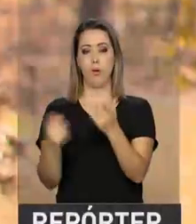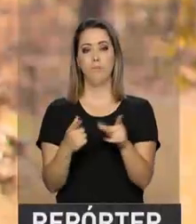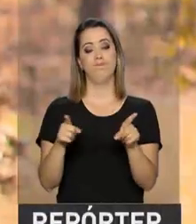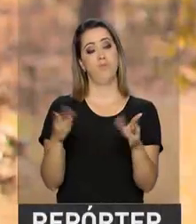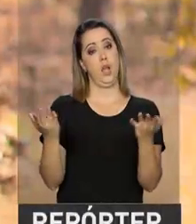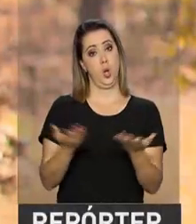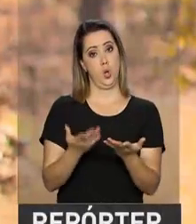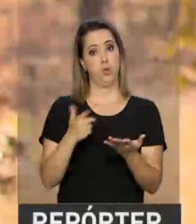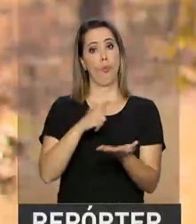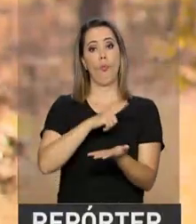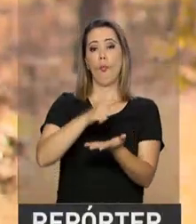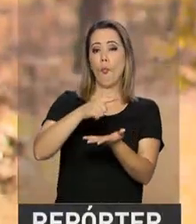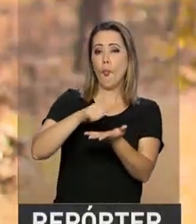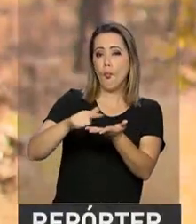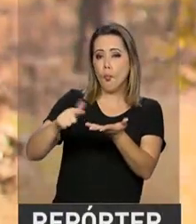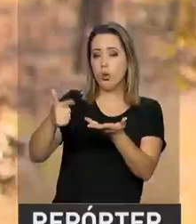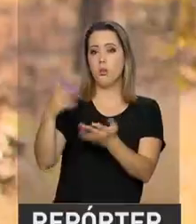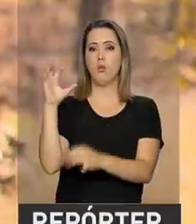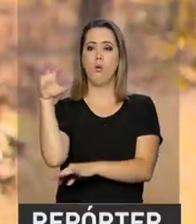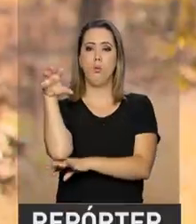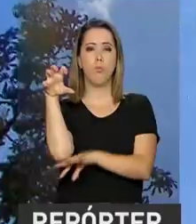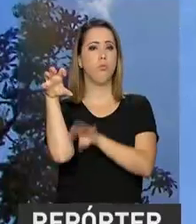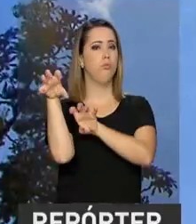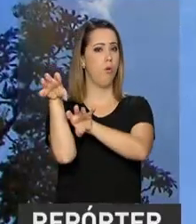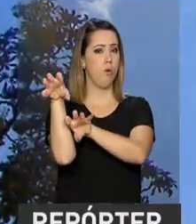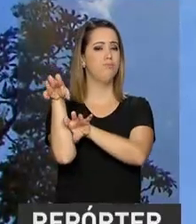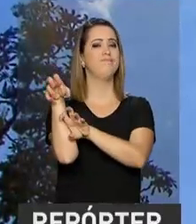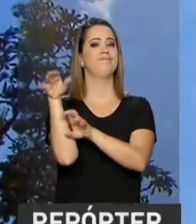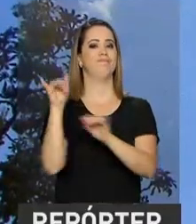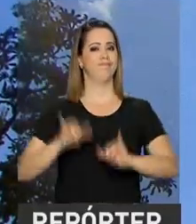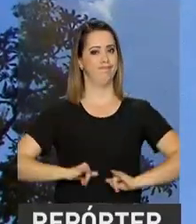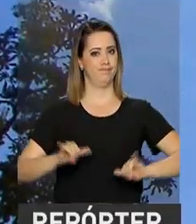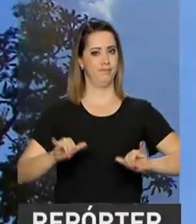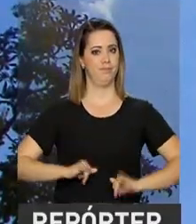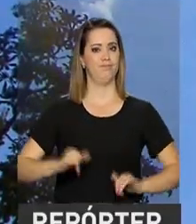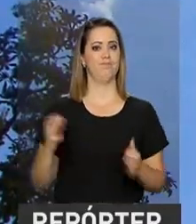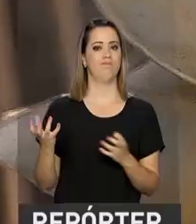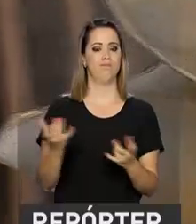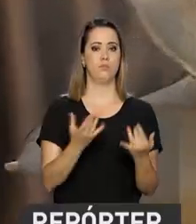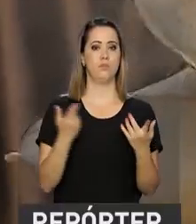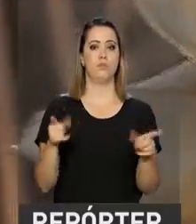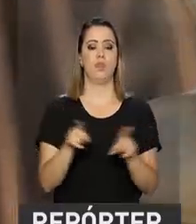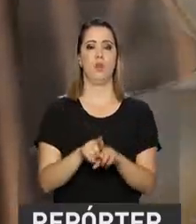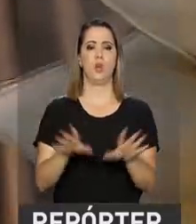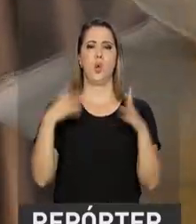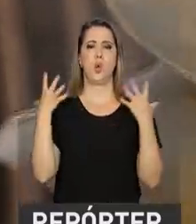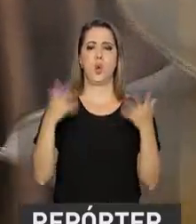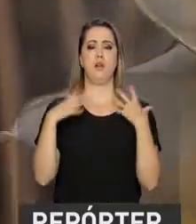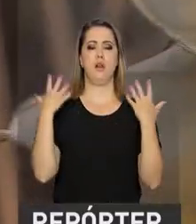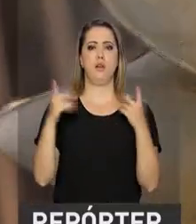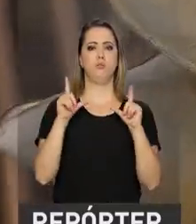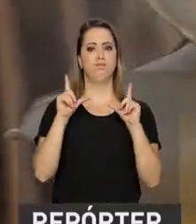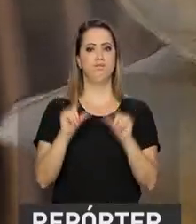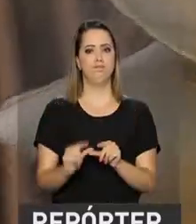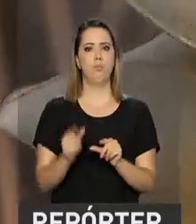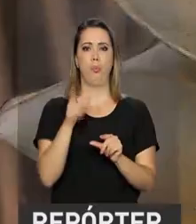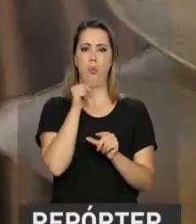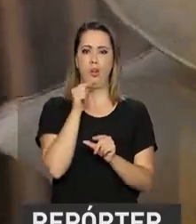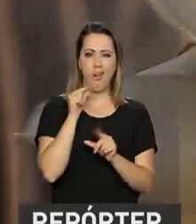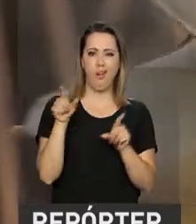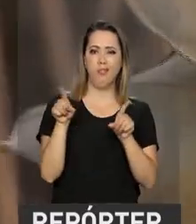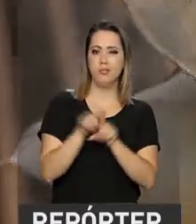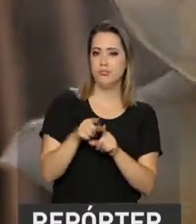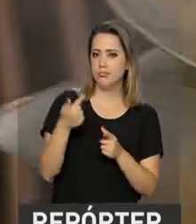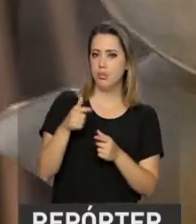o serrado sofre com as queimadas o calor e a baixa umidade muitas folhas secas aumentam o